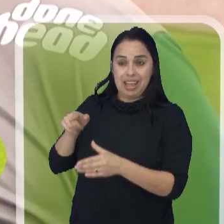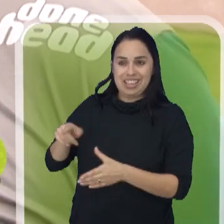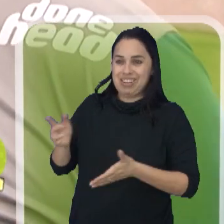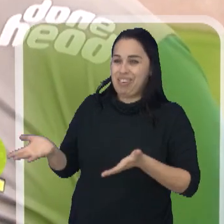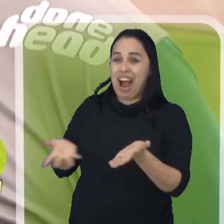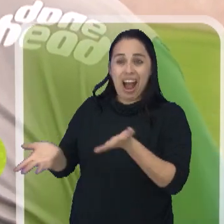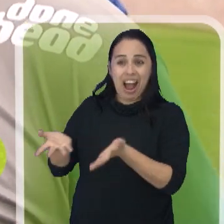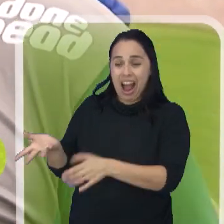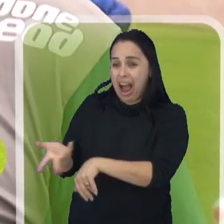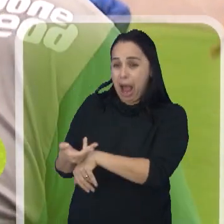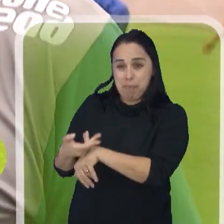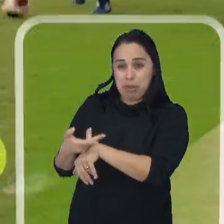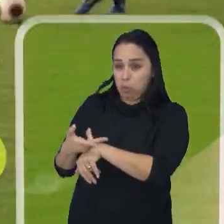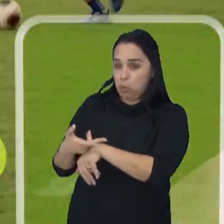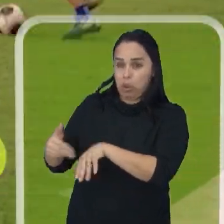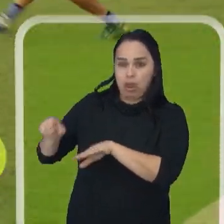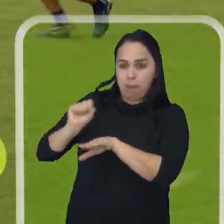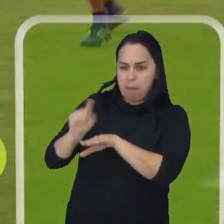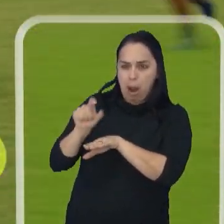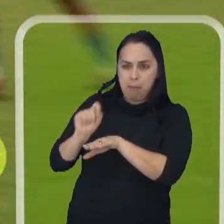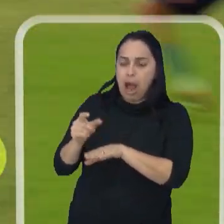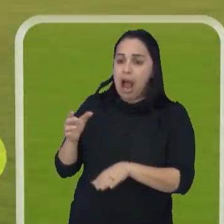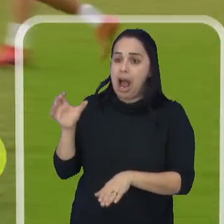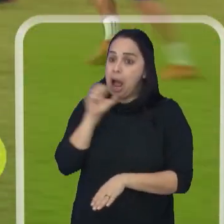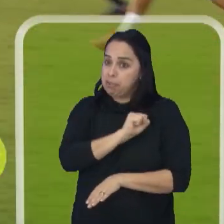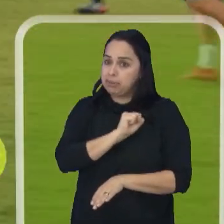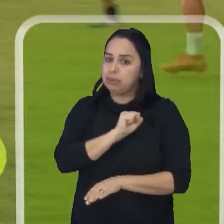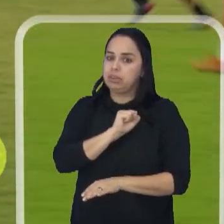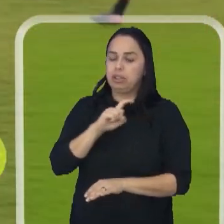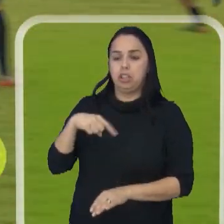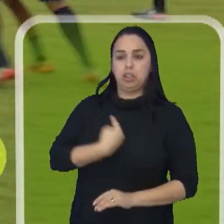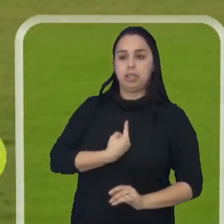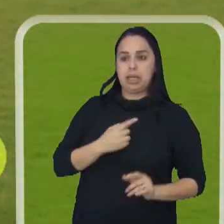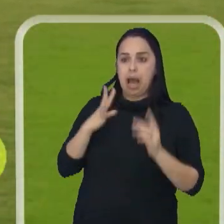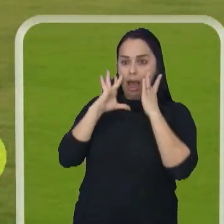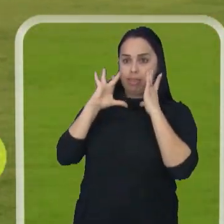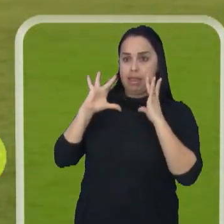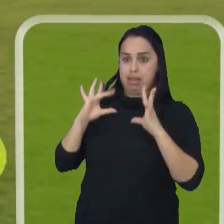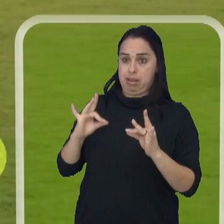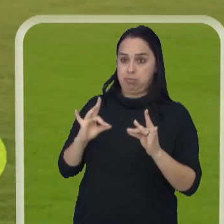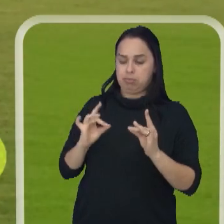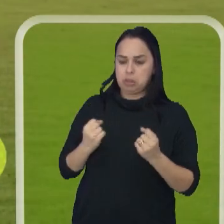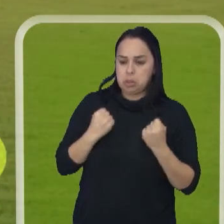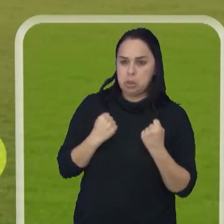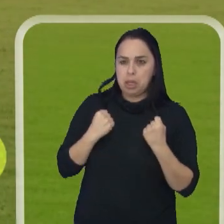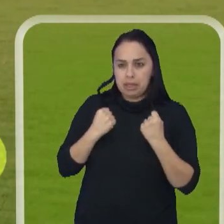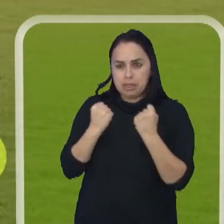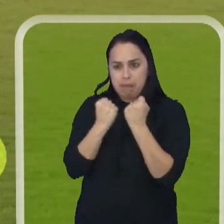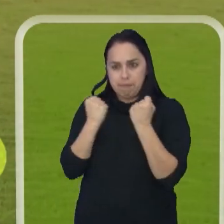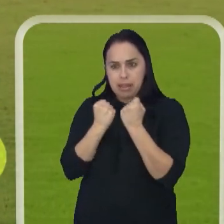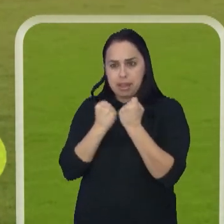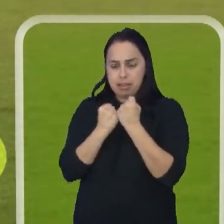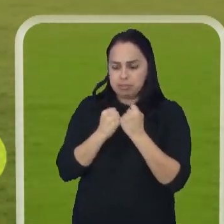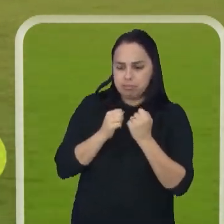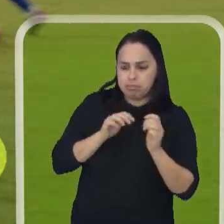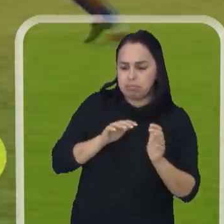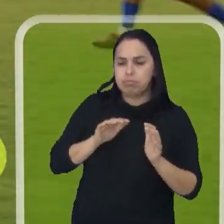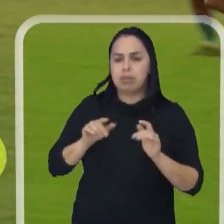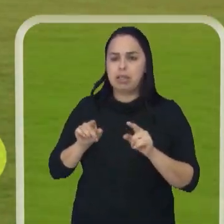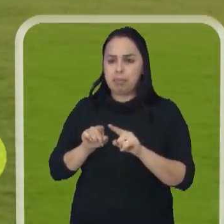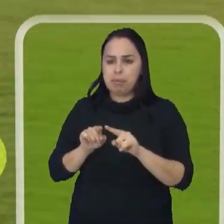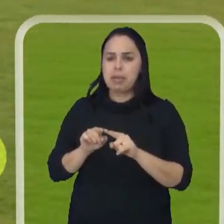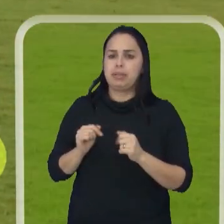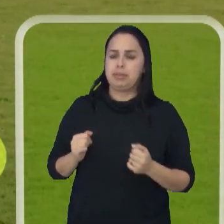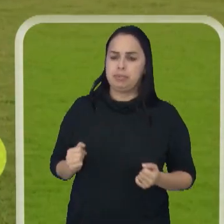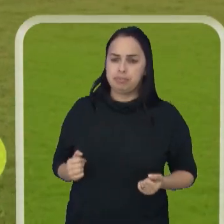né? A força do ataque deles. Então a gente tem que estar bem atento, bem compacto, né? Para que a gente possa neutralizar as jogadas deles de